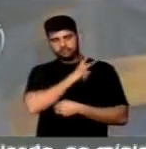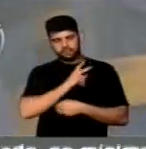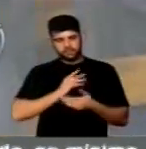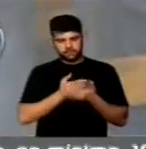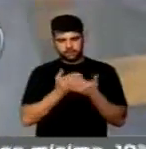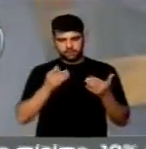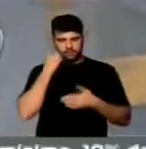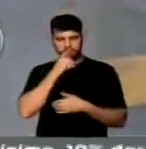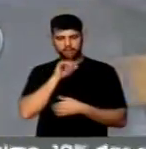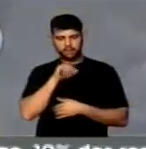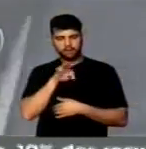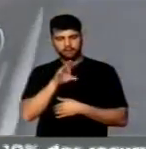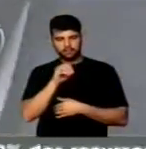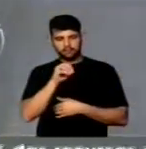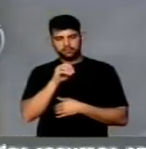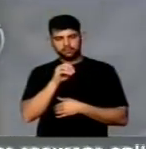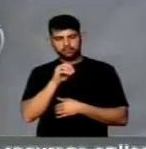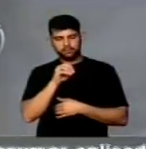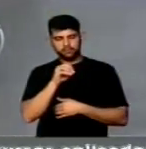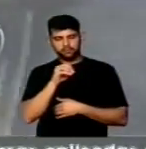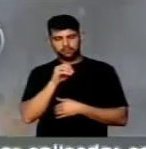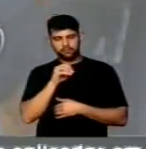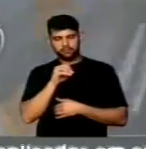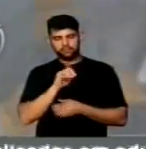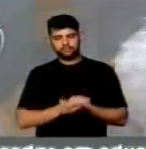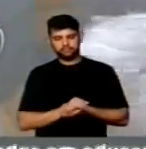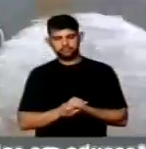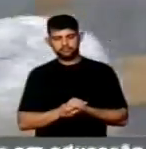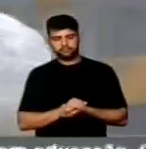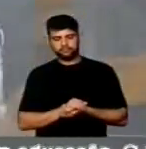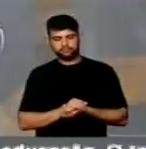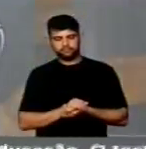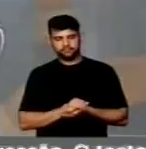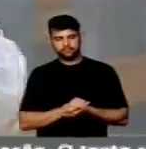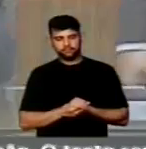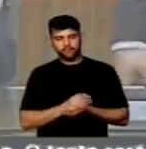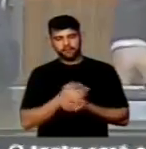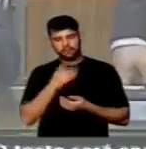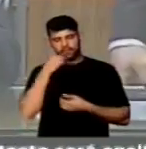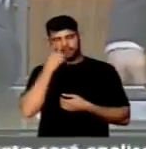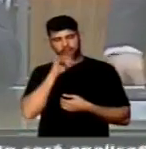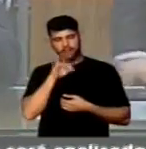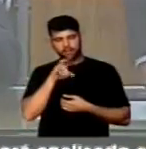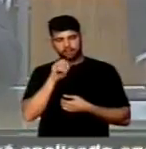presidente, deputado Caetano. Gostaria de dar que foi... Obrigado, deputado Caetano, do PT da Bahia.